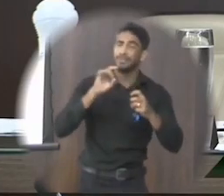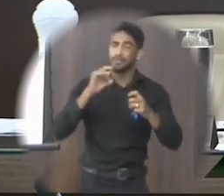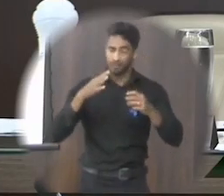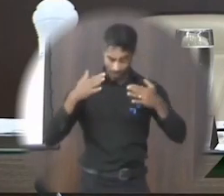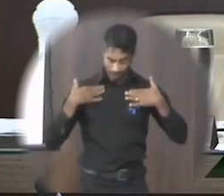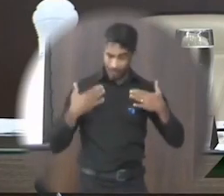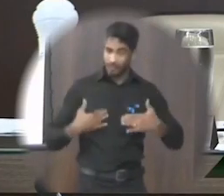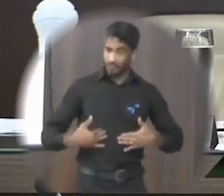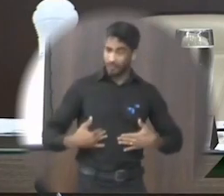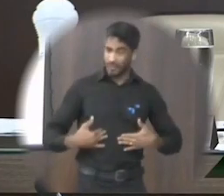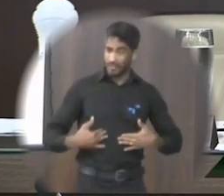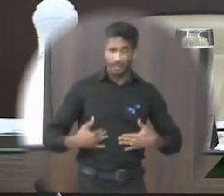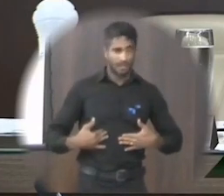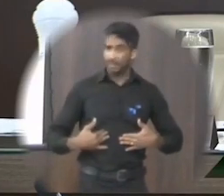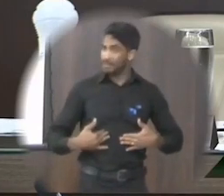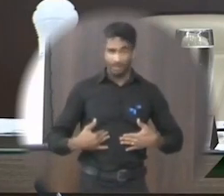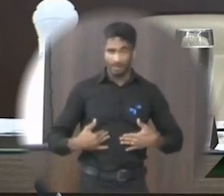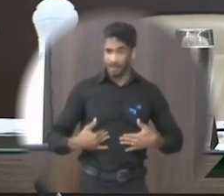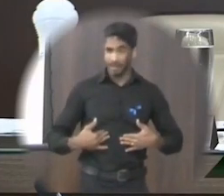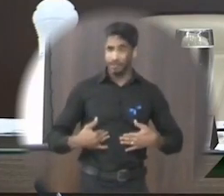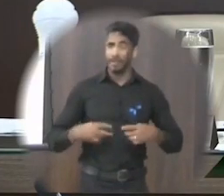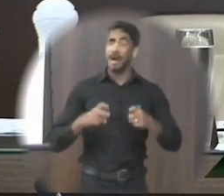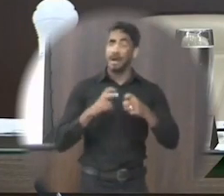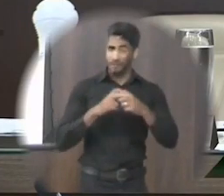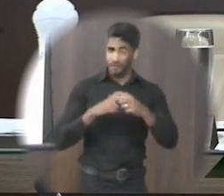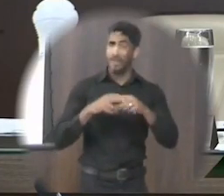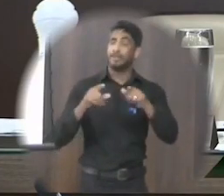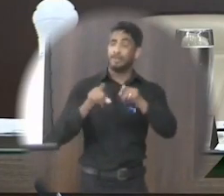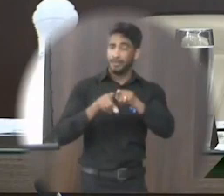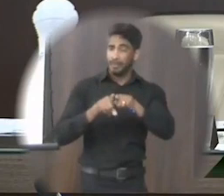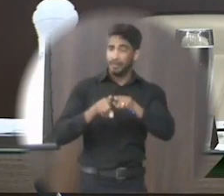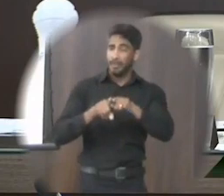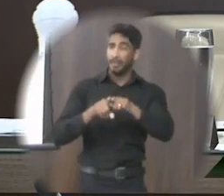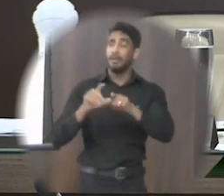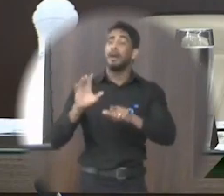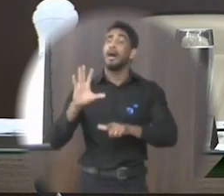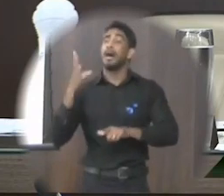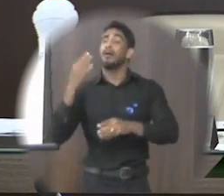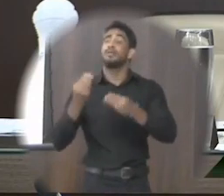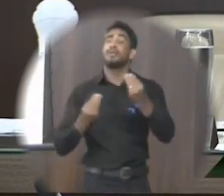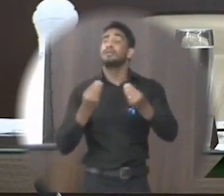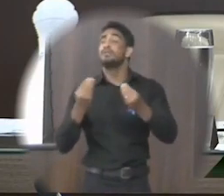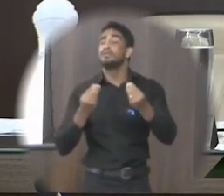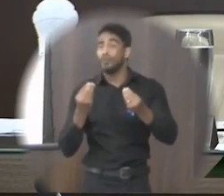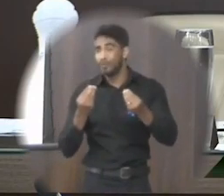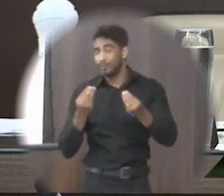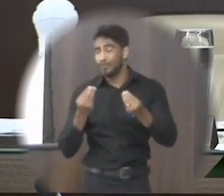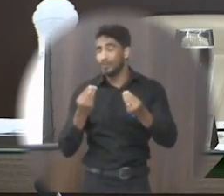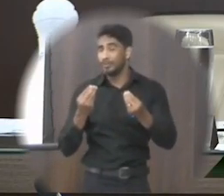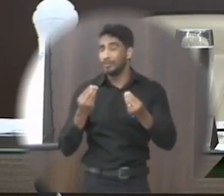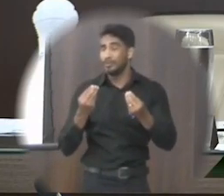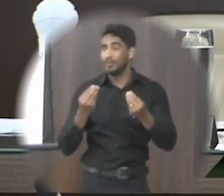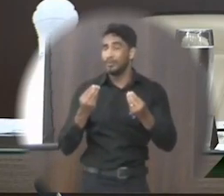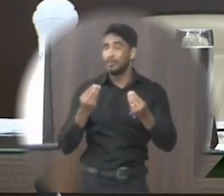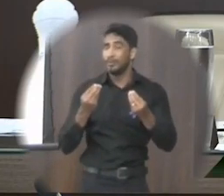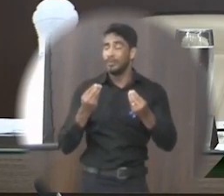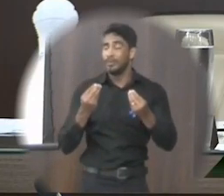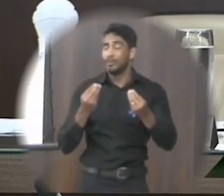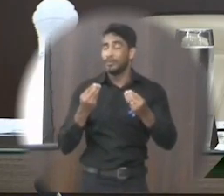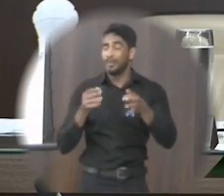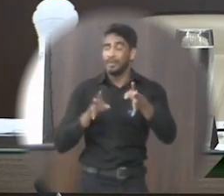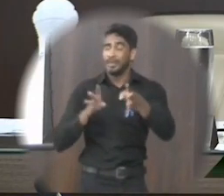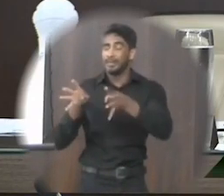física, não. A violência também, ela acontece até mesmo nesses acessos,